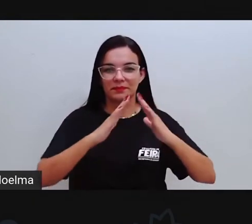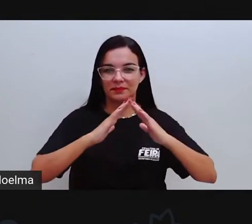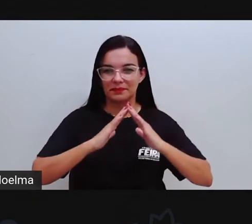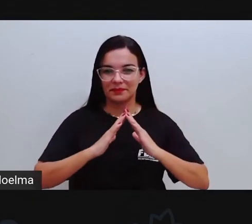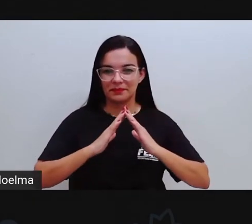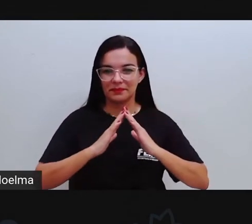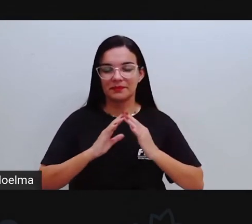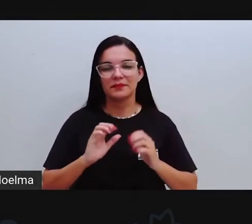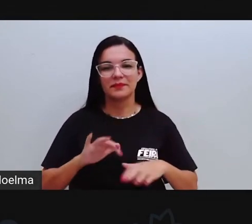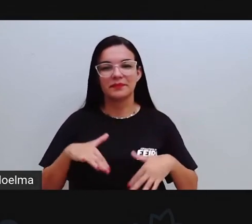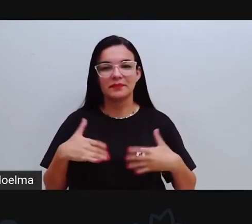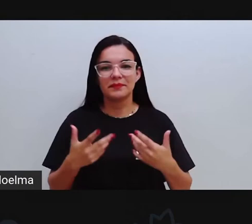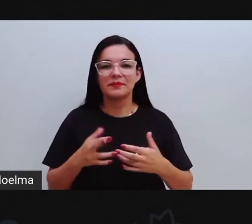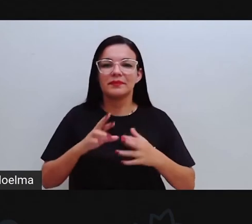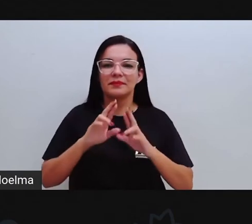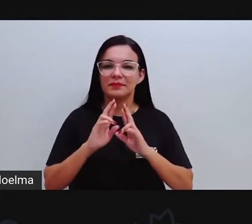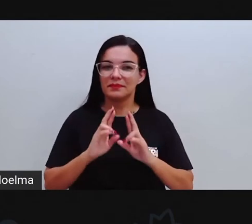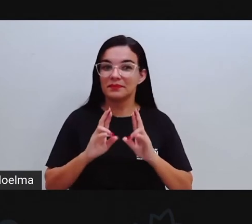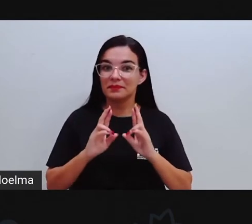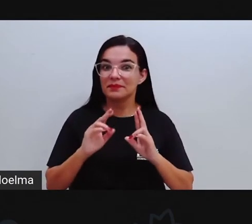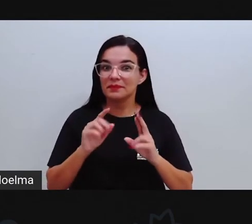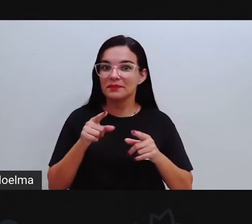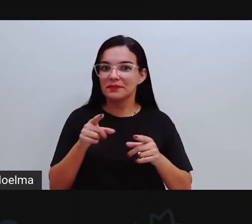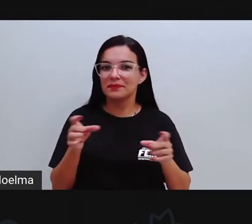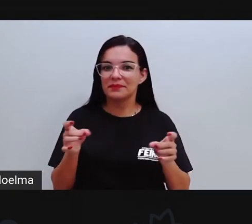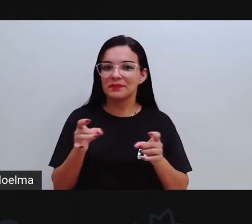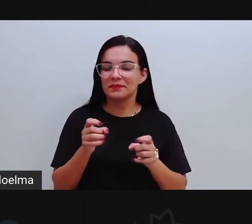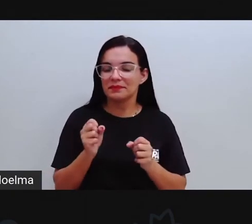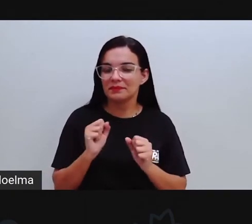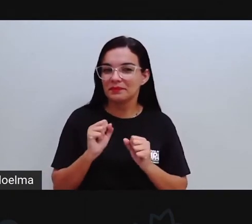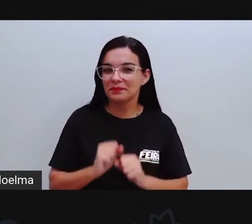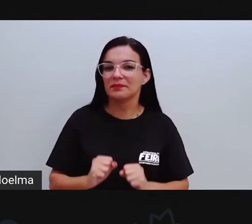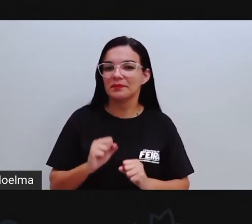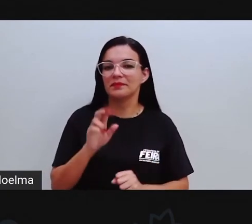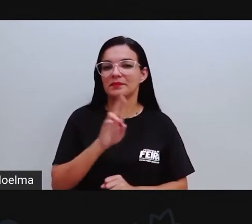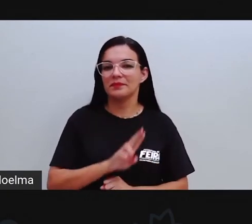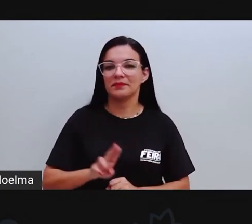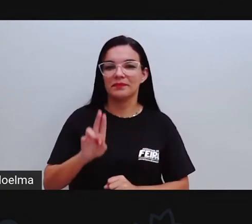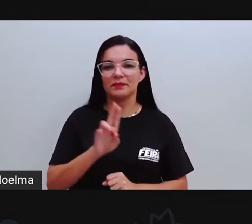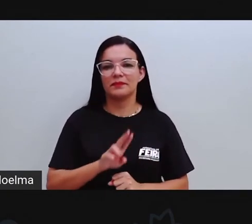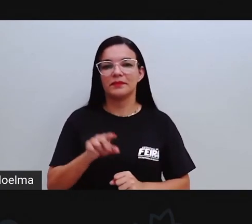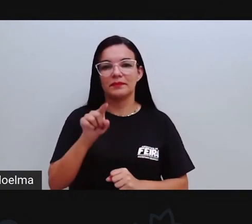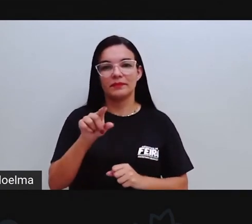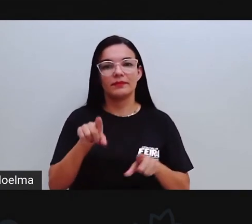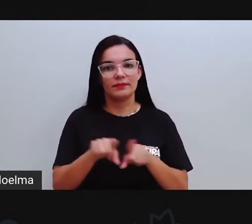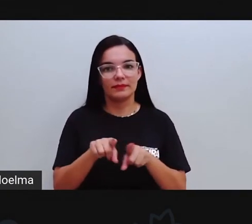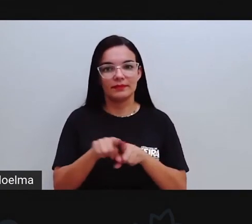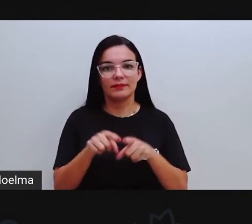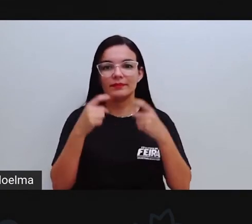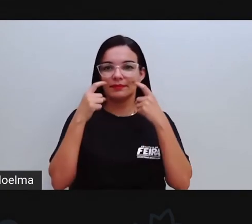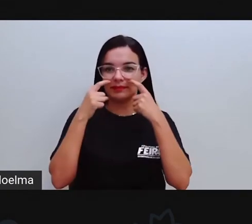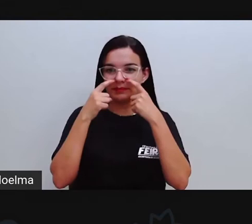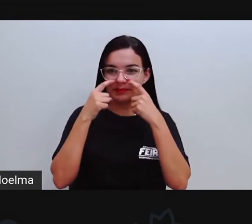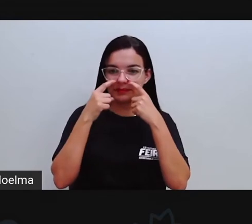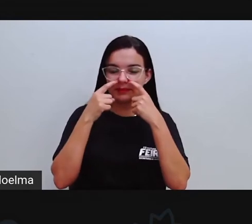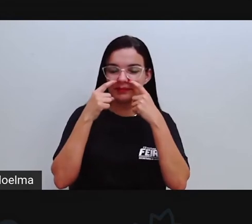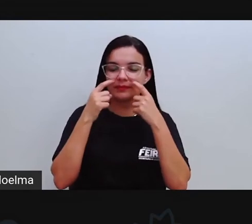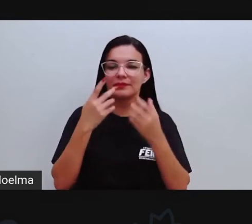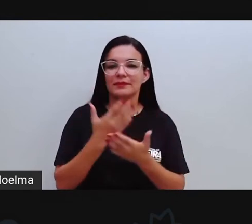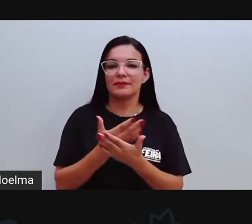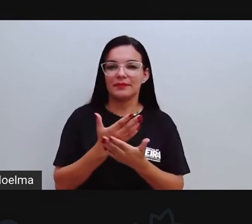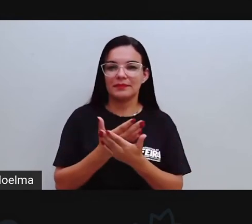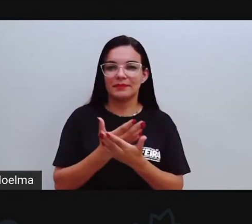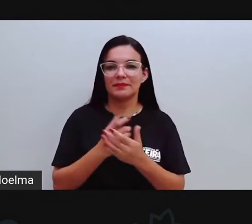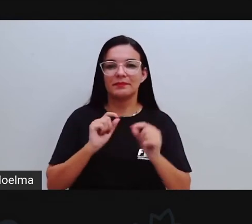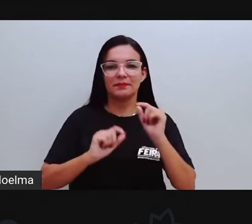casa. Então, a Pró espera que esteja sendo útil e que você esteja também aí prestando bastante atenção para fazer dessa